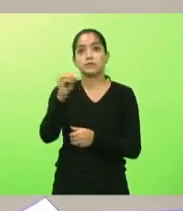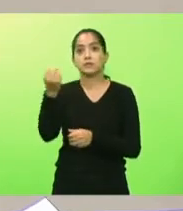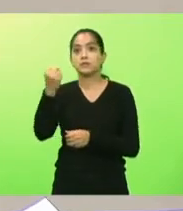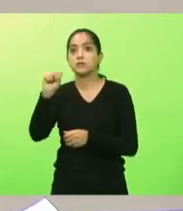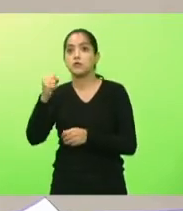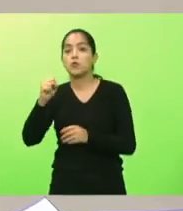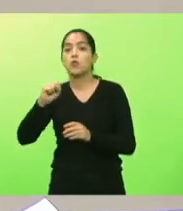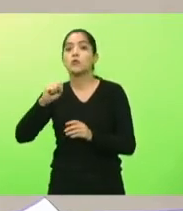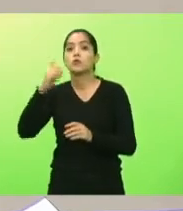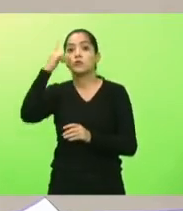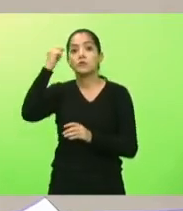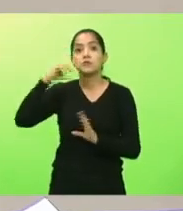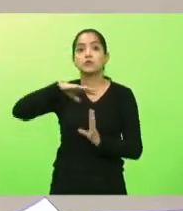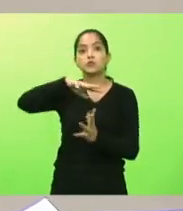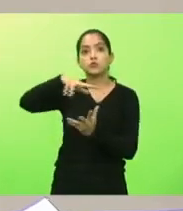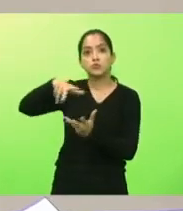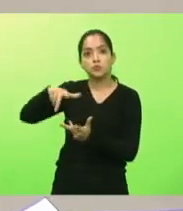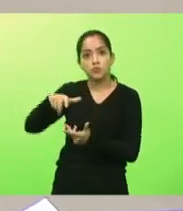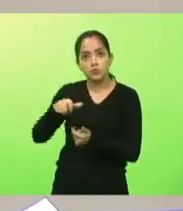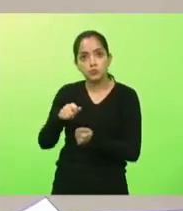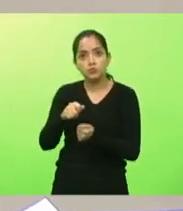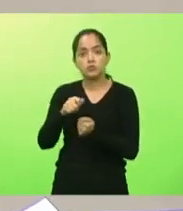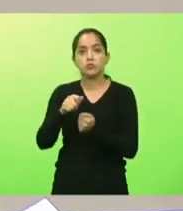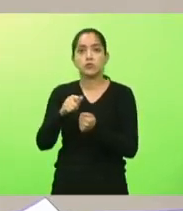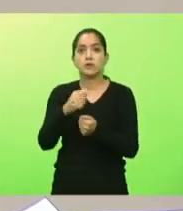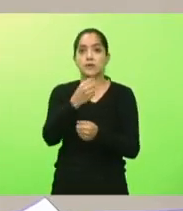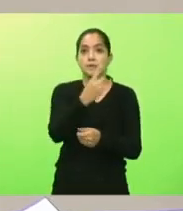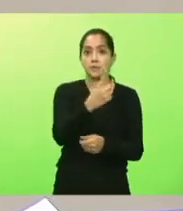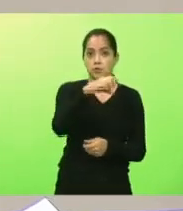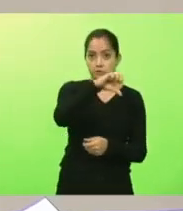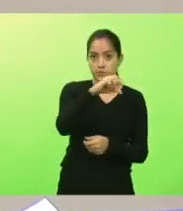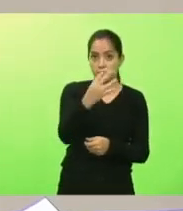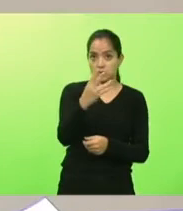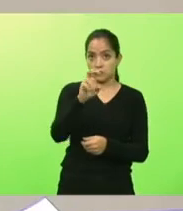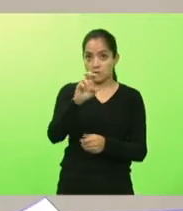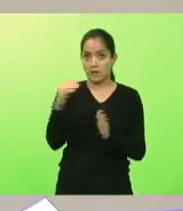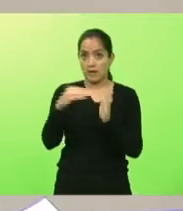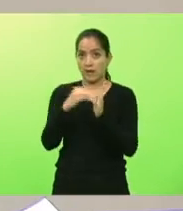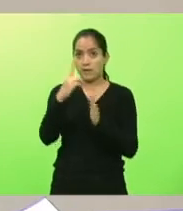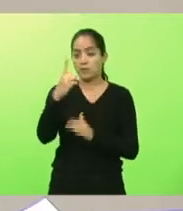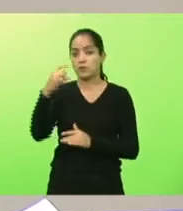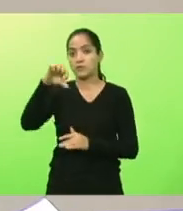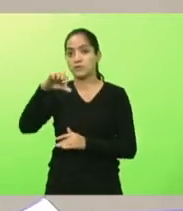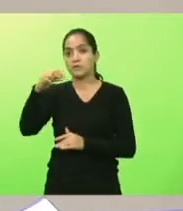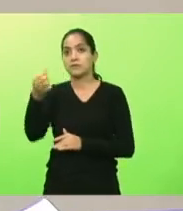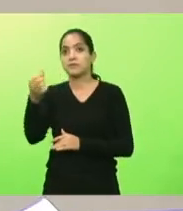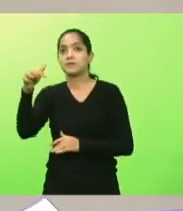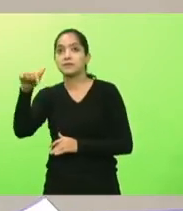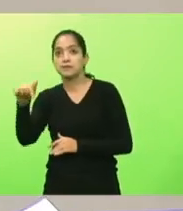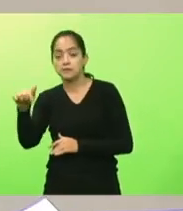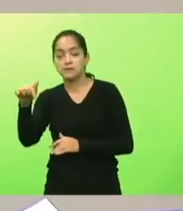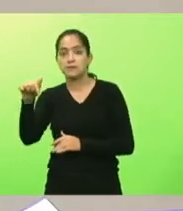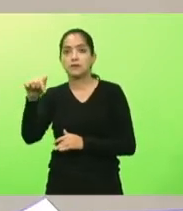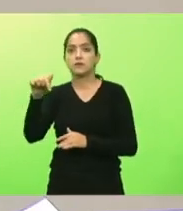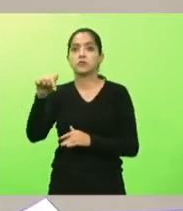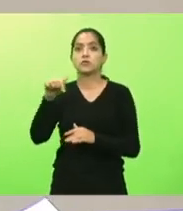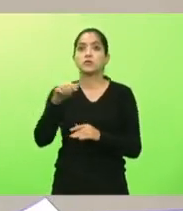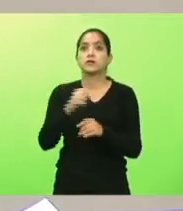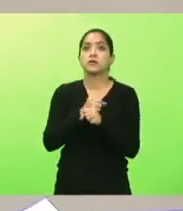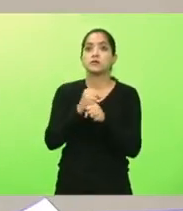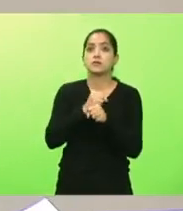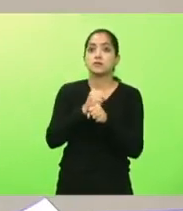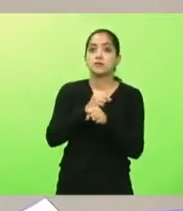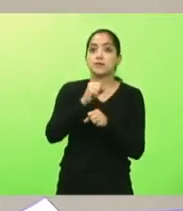do mundo instituídas entre 1945 e 1967, e que tem entre 50 e 70 anos